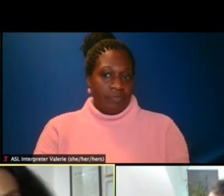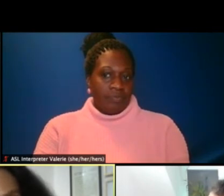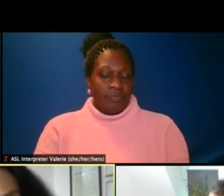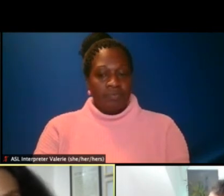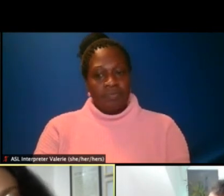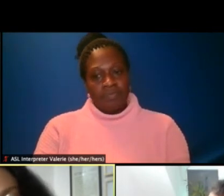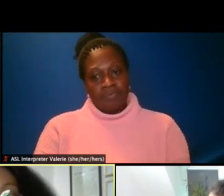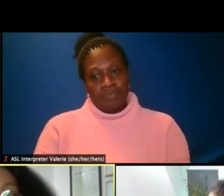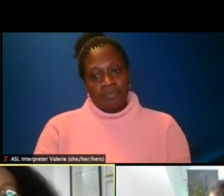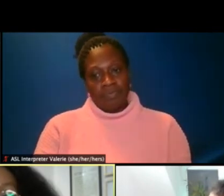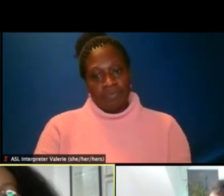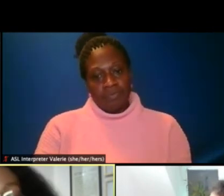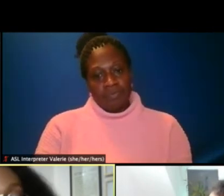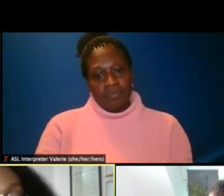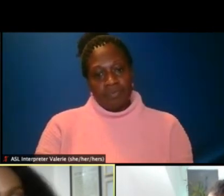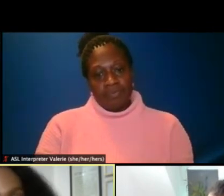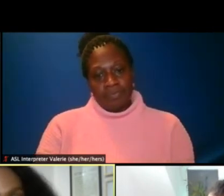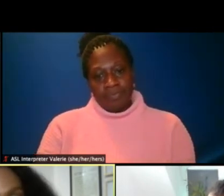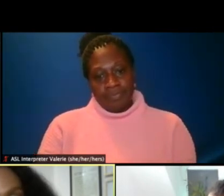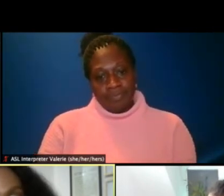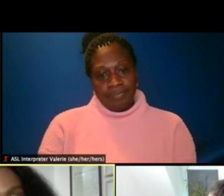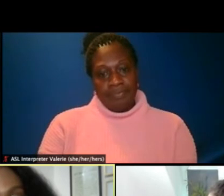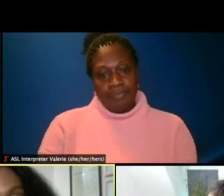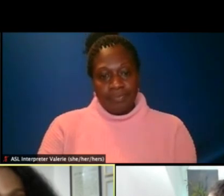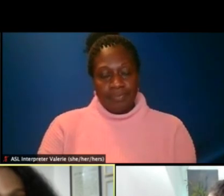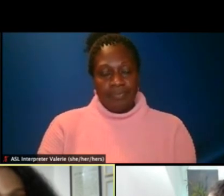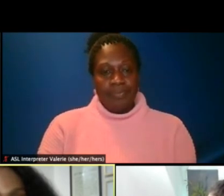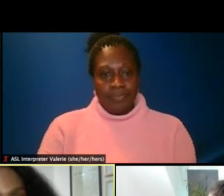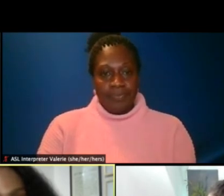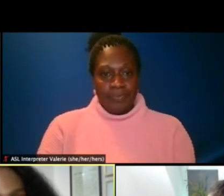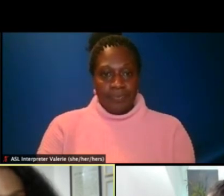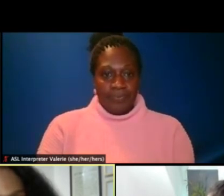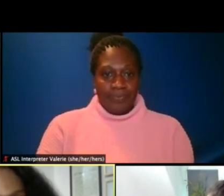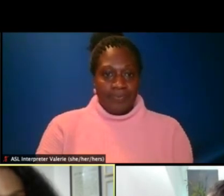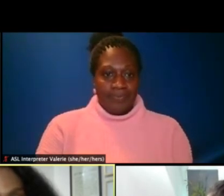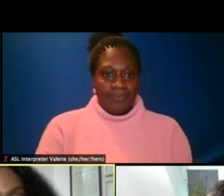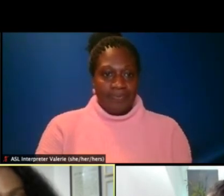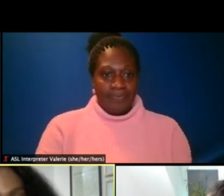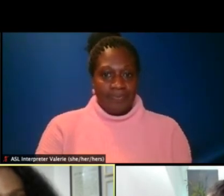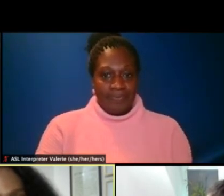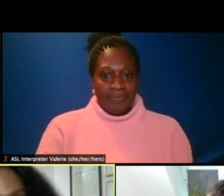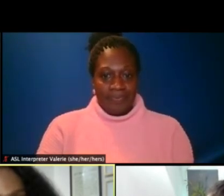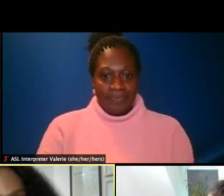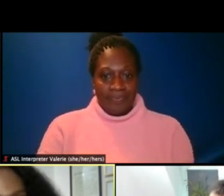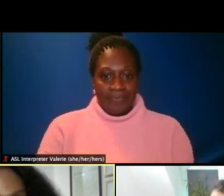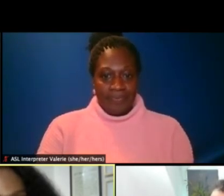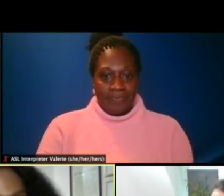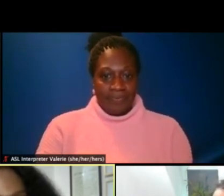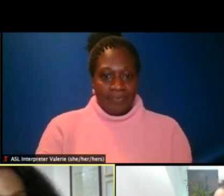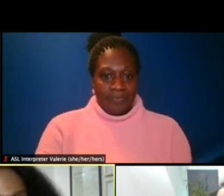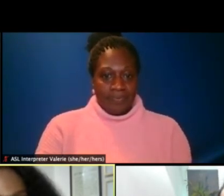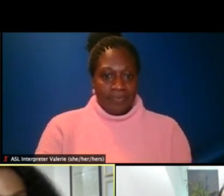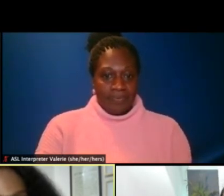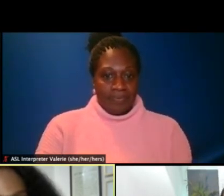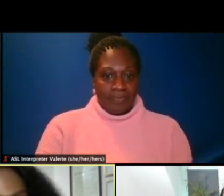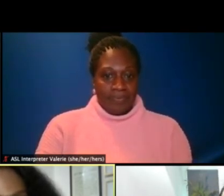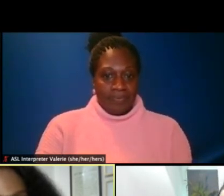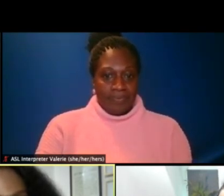plataforma muito especial e de acesso muito grande a essa ancestralidade.